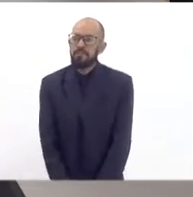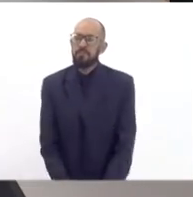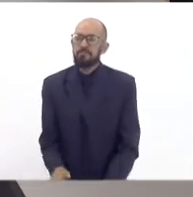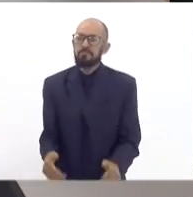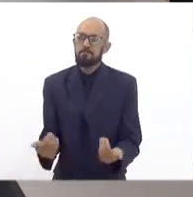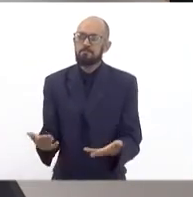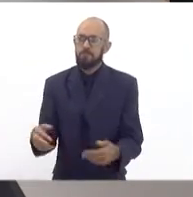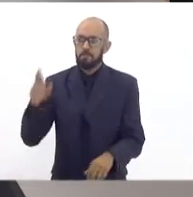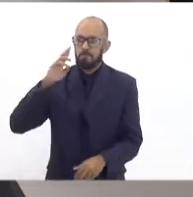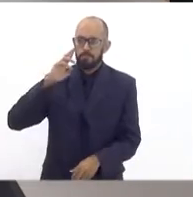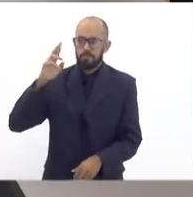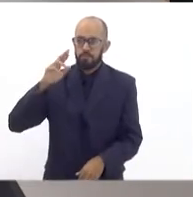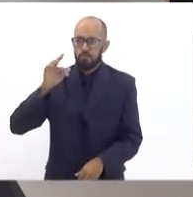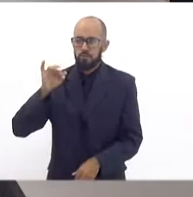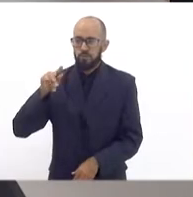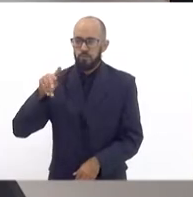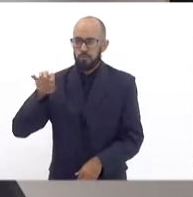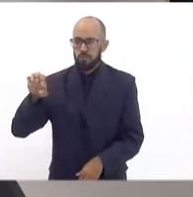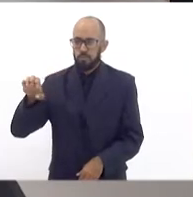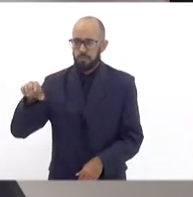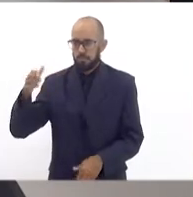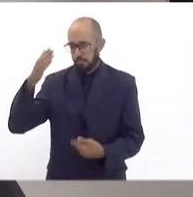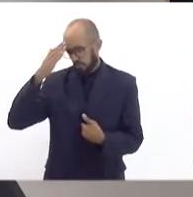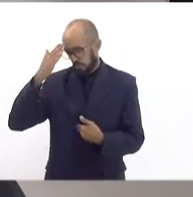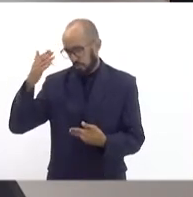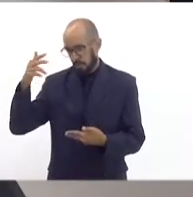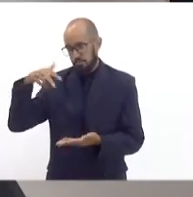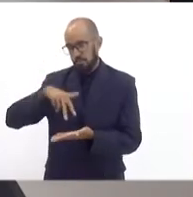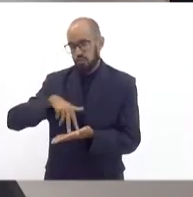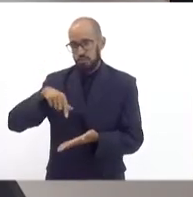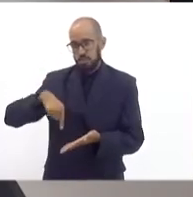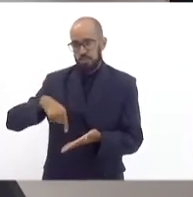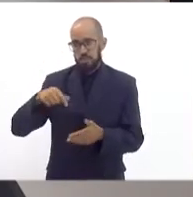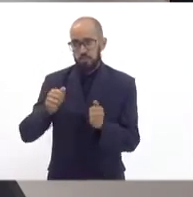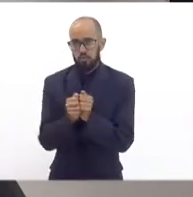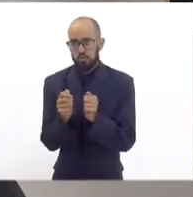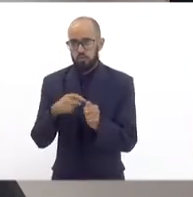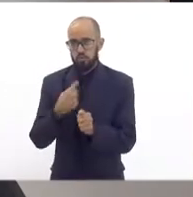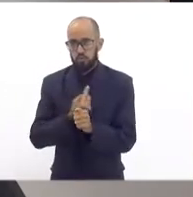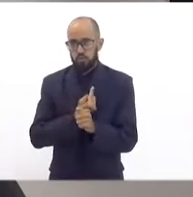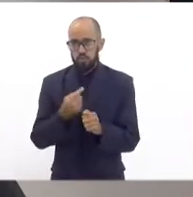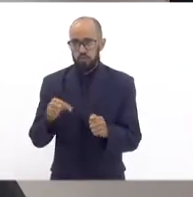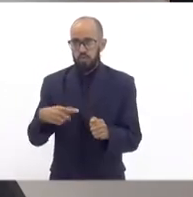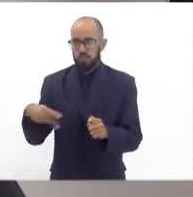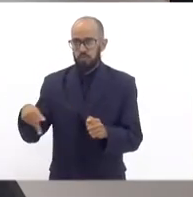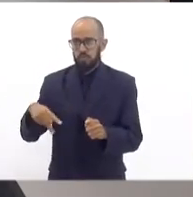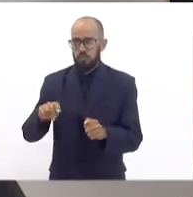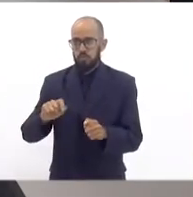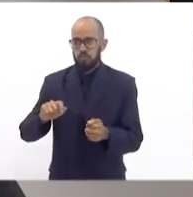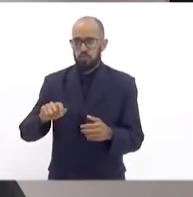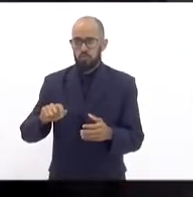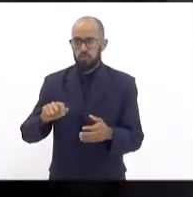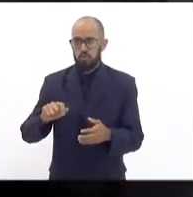senhor Felipe Ramos, obrigado por sua presença aqui entre nós. A sua Câmara